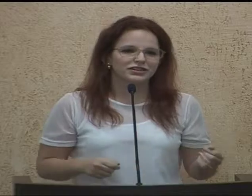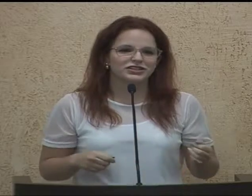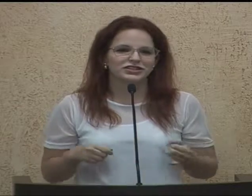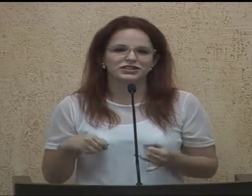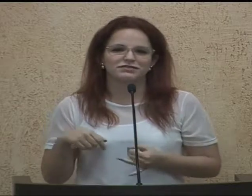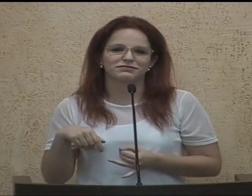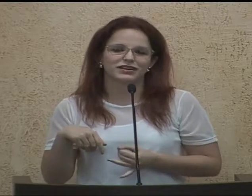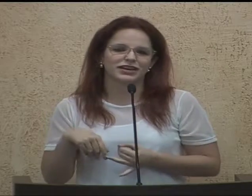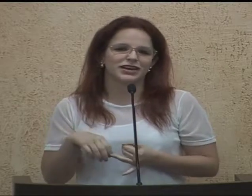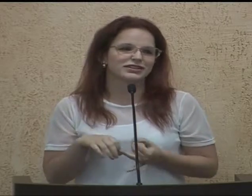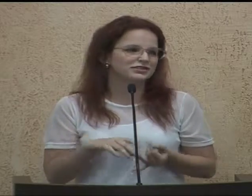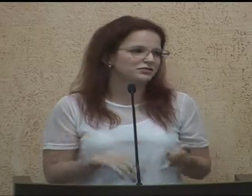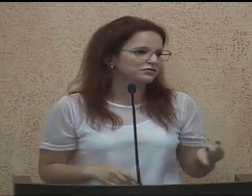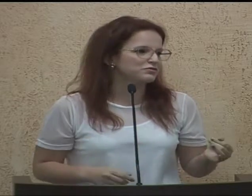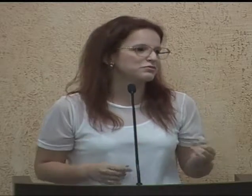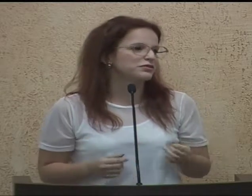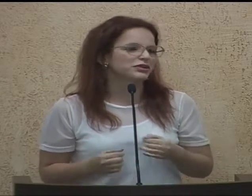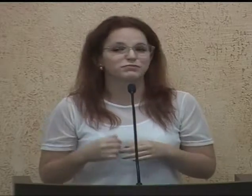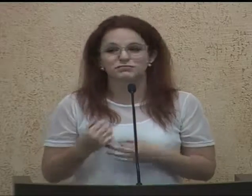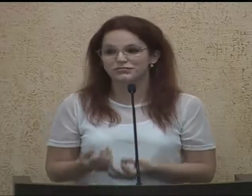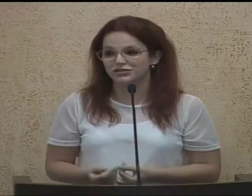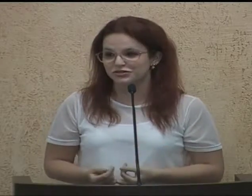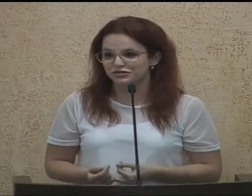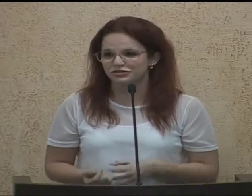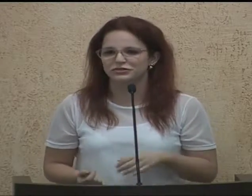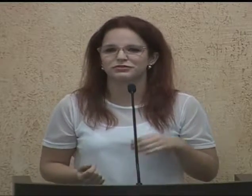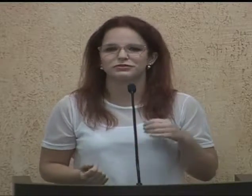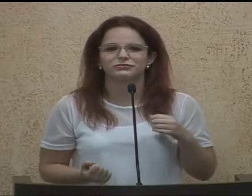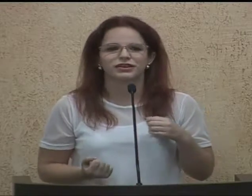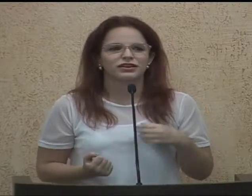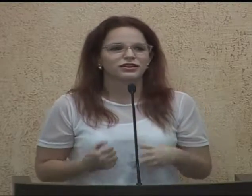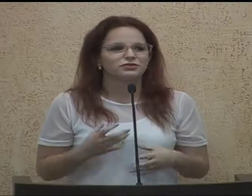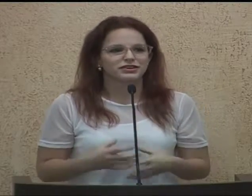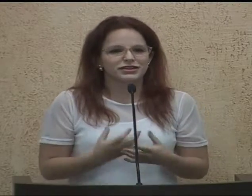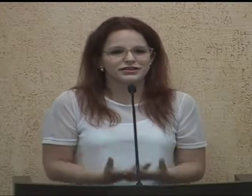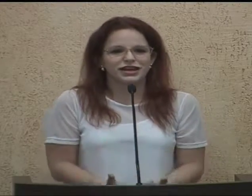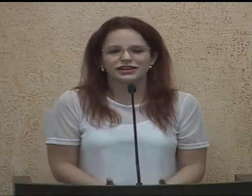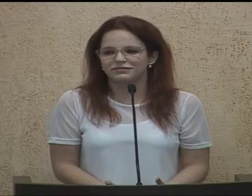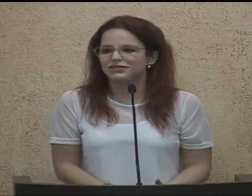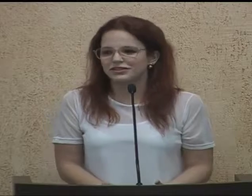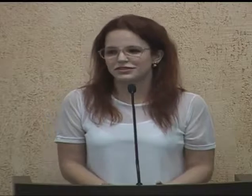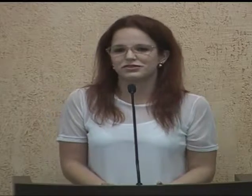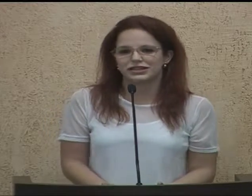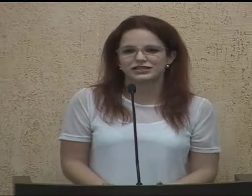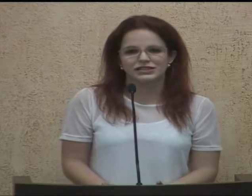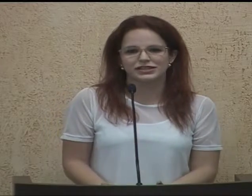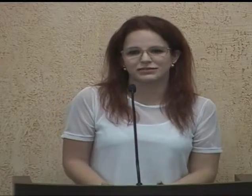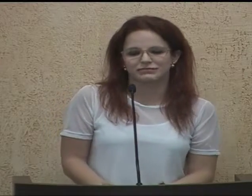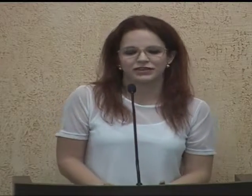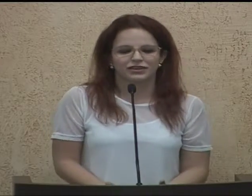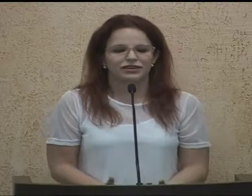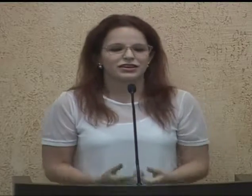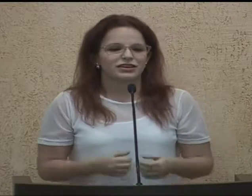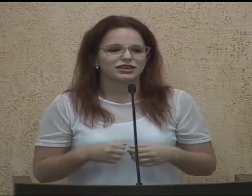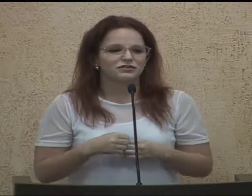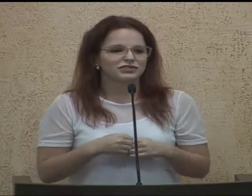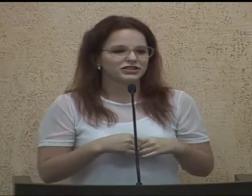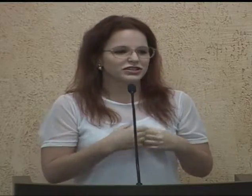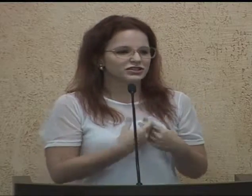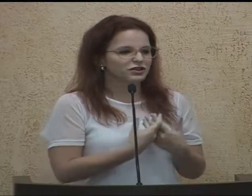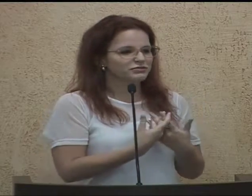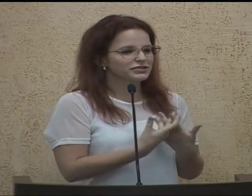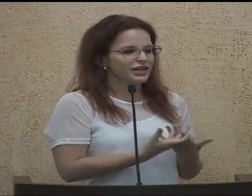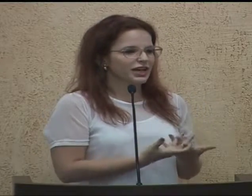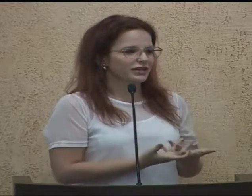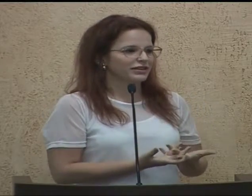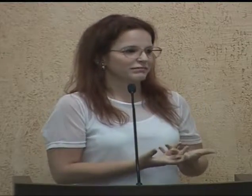perda cognitiva? É transtorno de humor? É problema de sono? O que está levando esse idoso a esquecer? E quando a